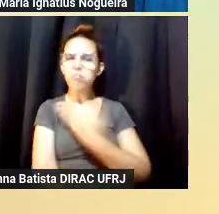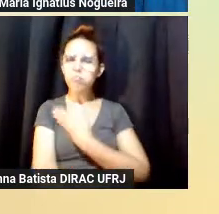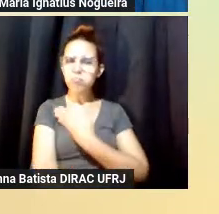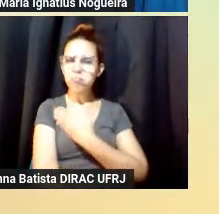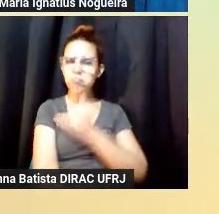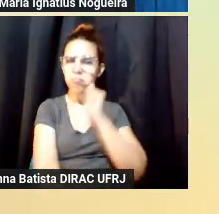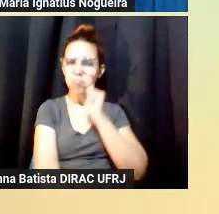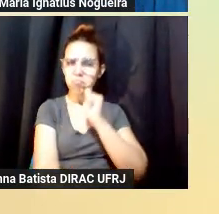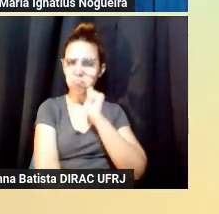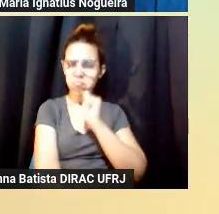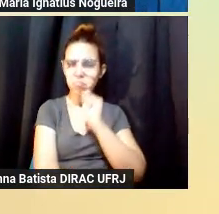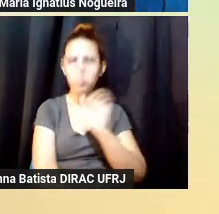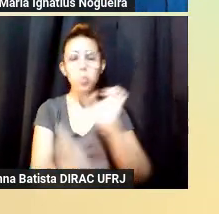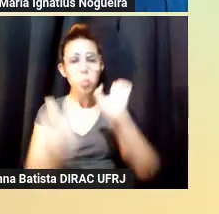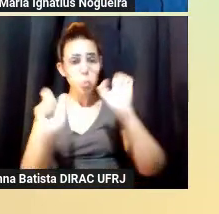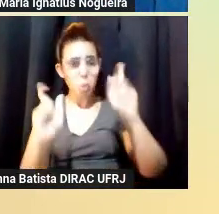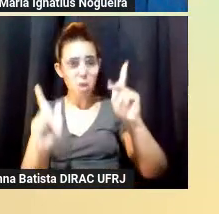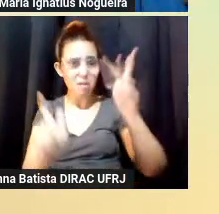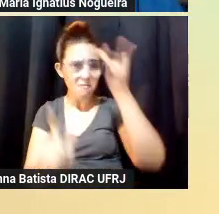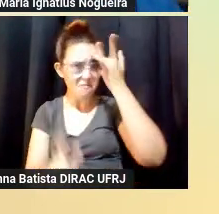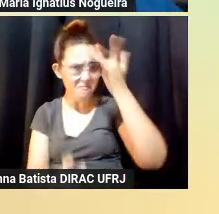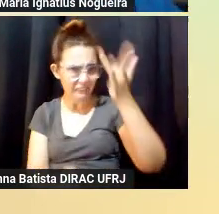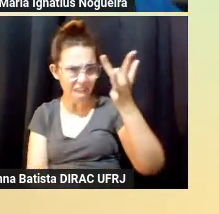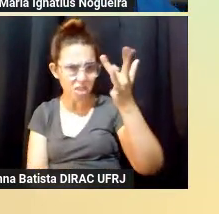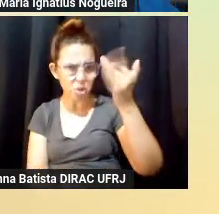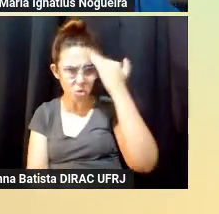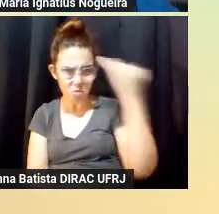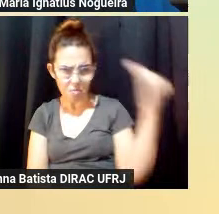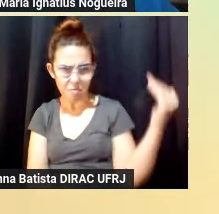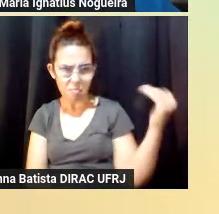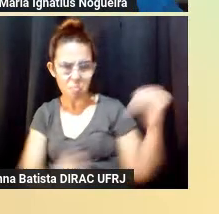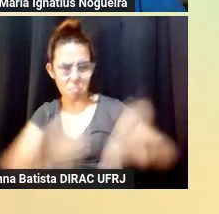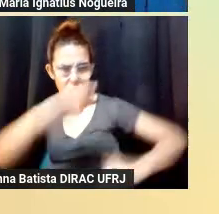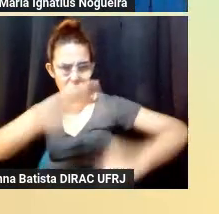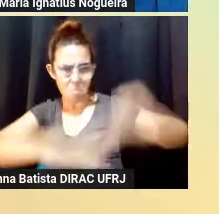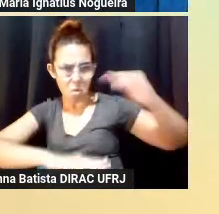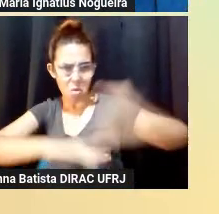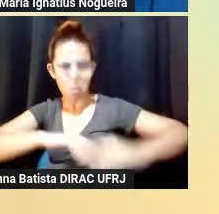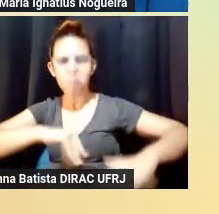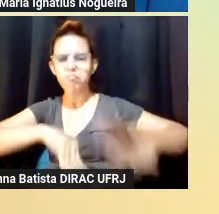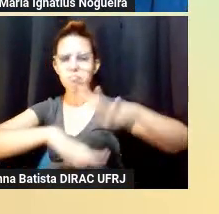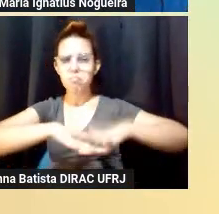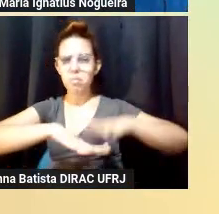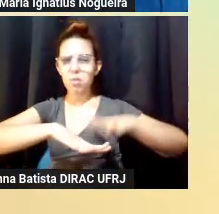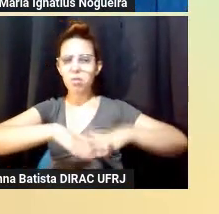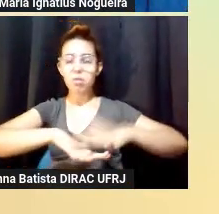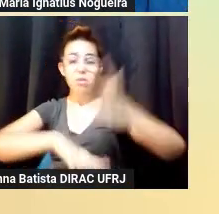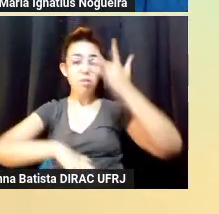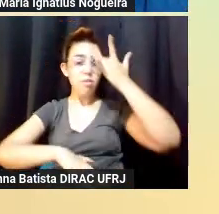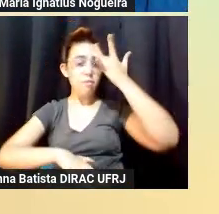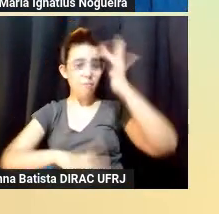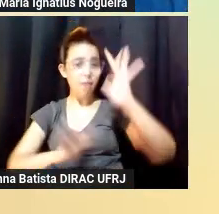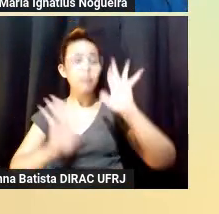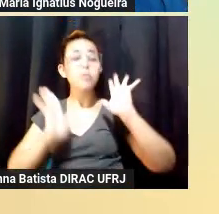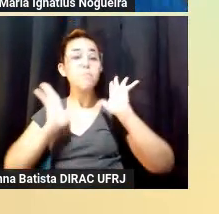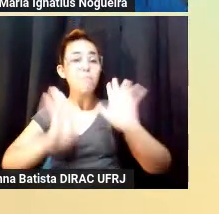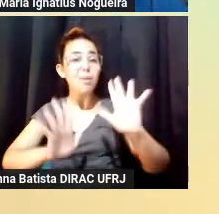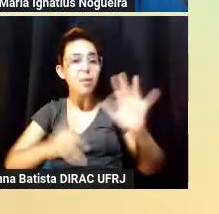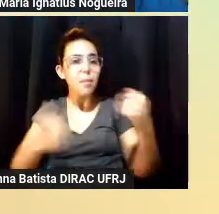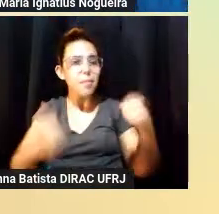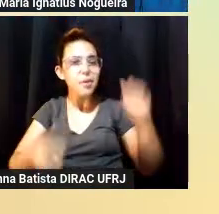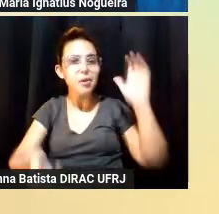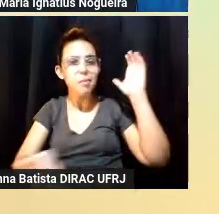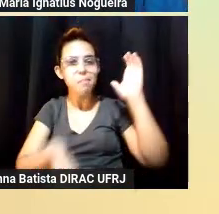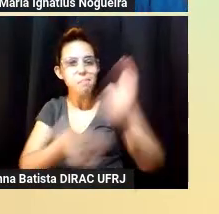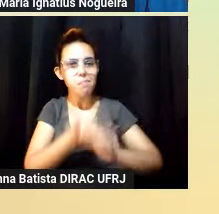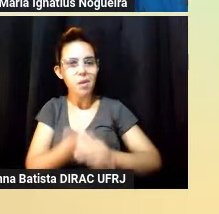né? Quando a gente tem um marido que é bem ou tão mais feminista do que a gente, né? Então, a gente não,